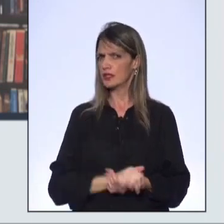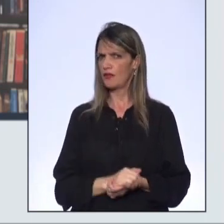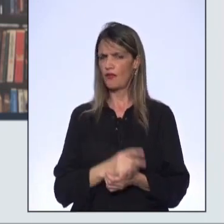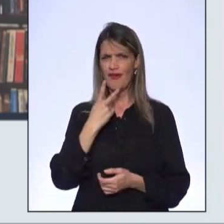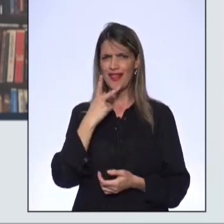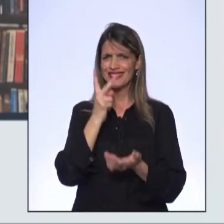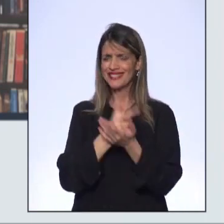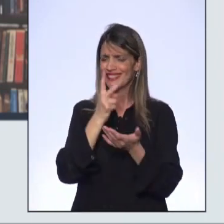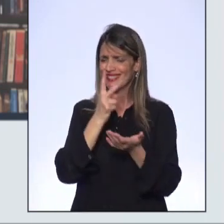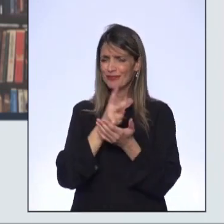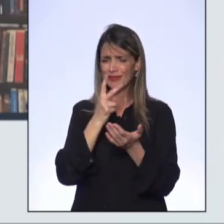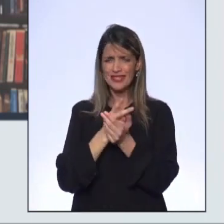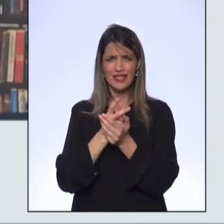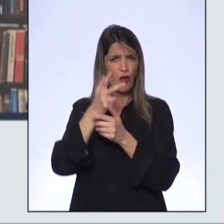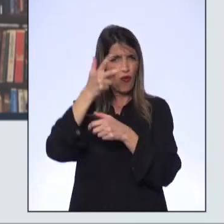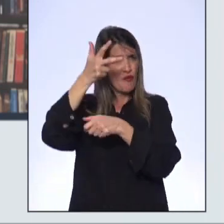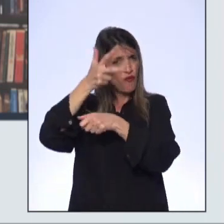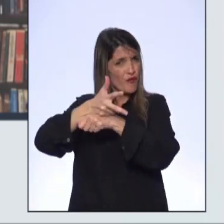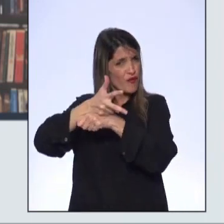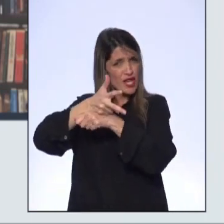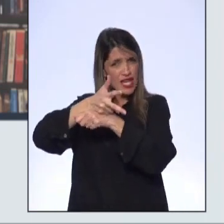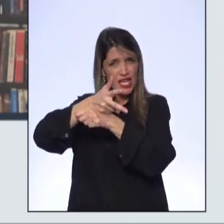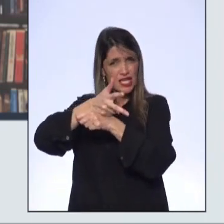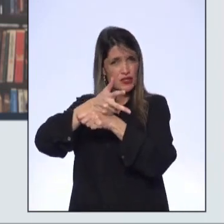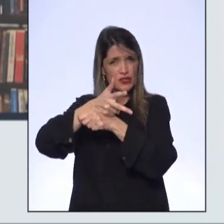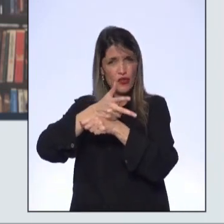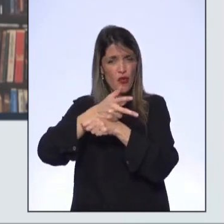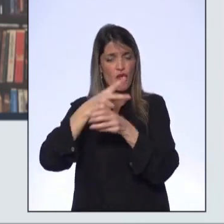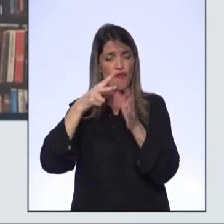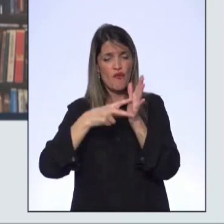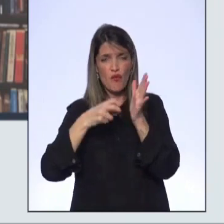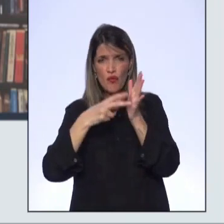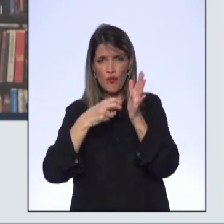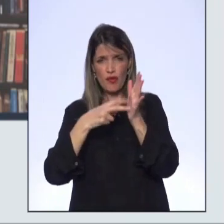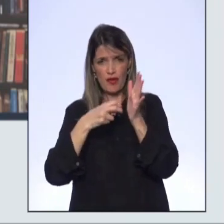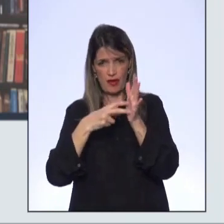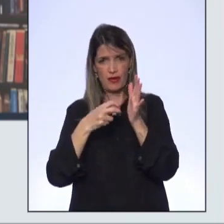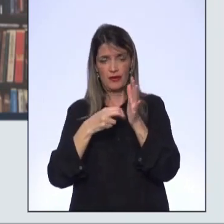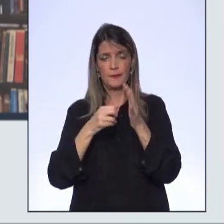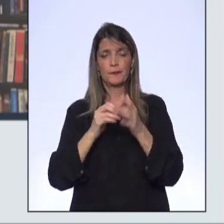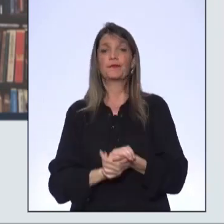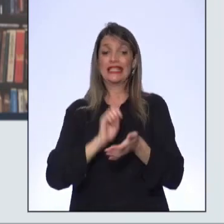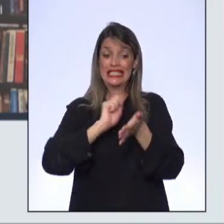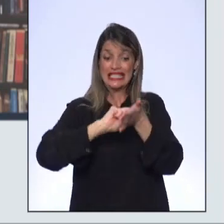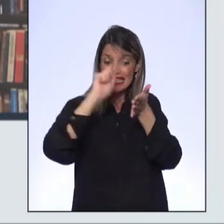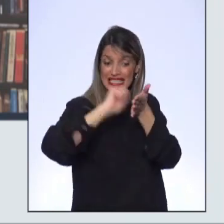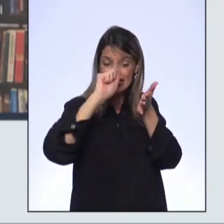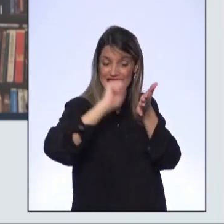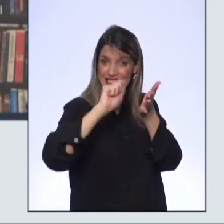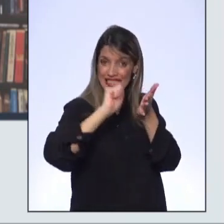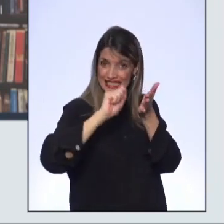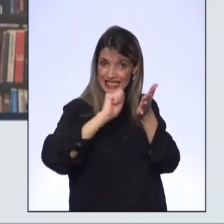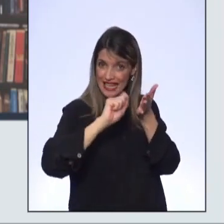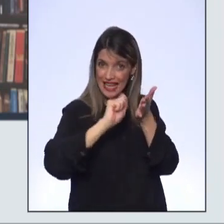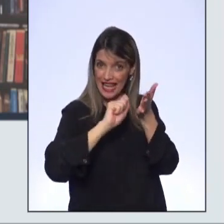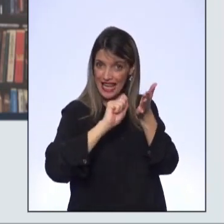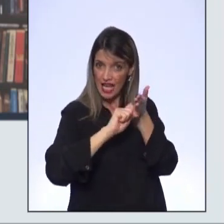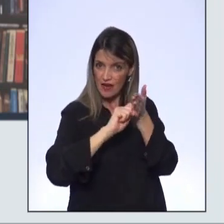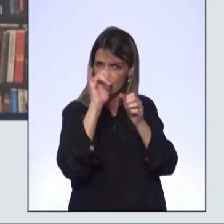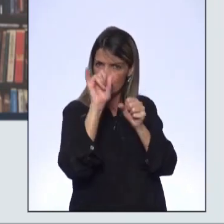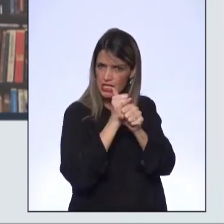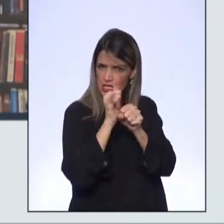todos os vídeos sobre a construção de vocabulário. Documenta. Você tem que documentar a sua estratégia